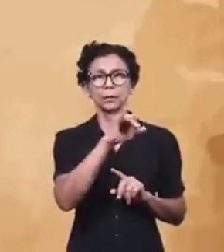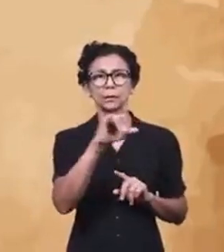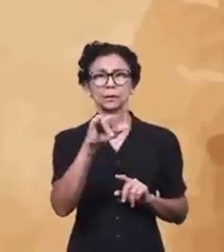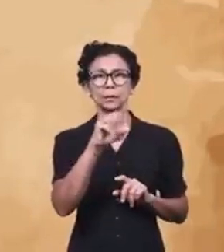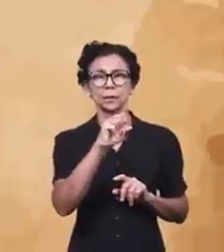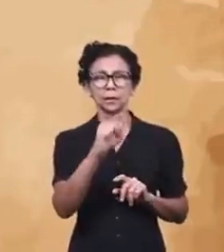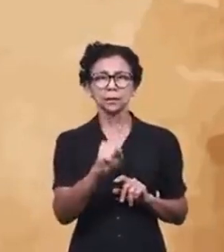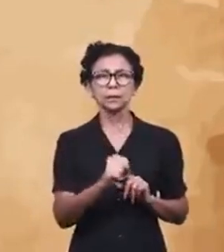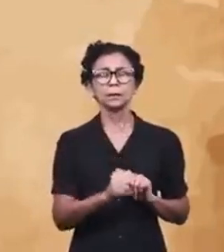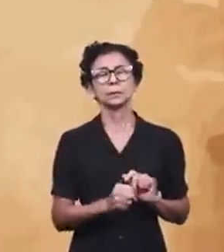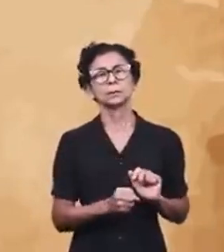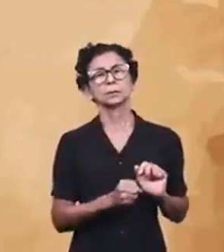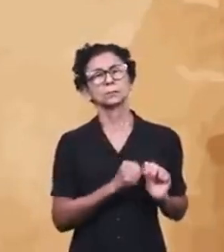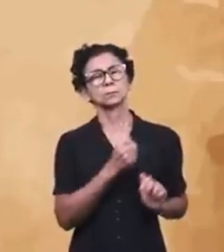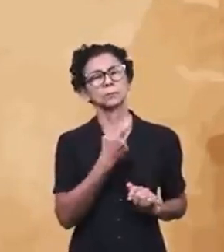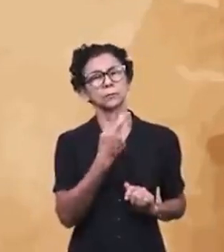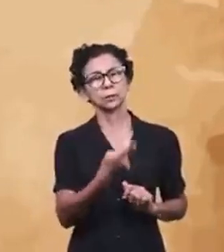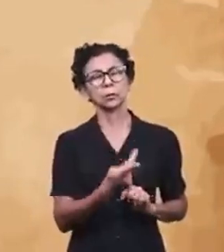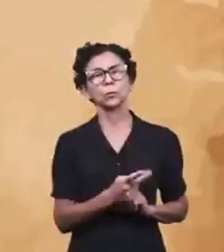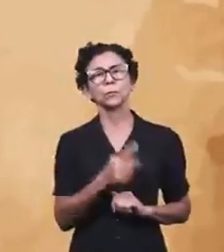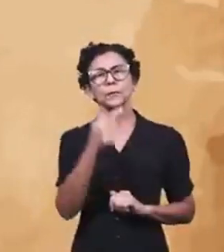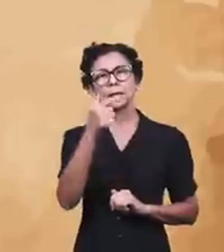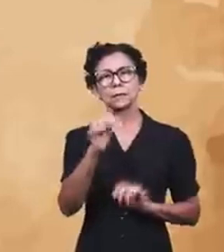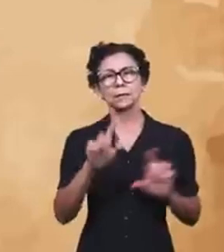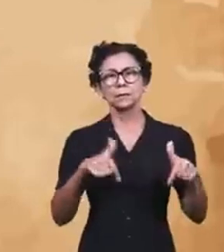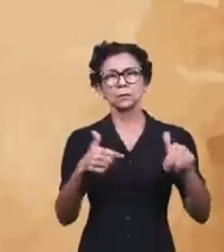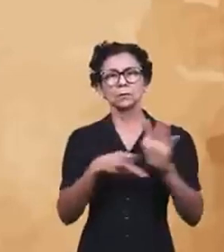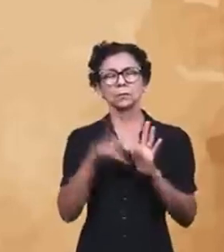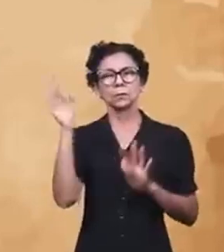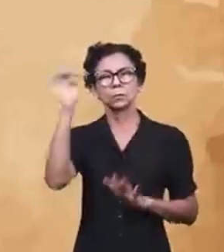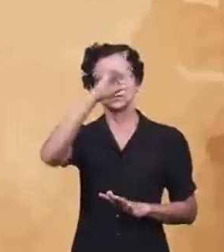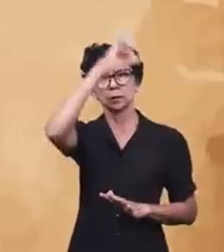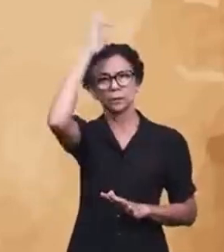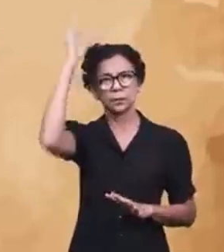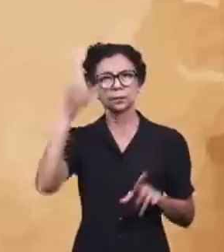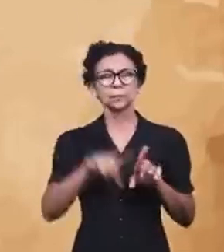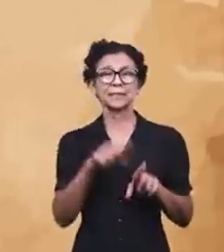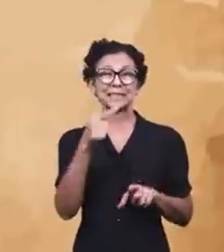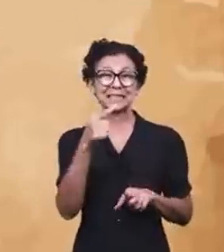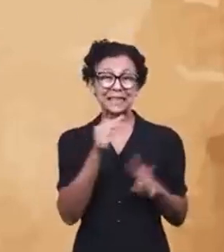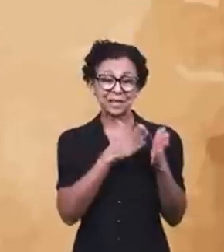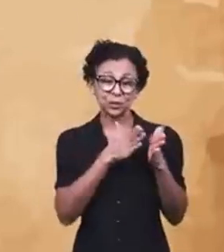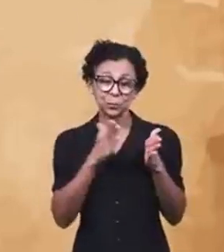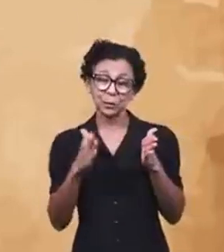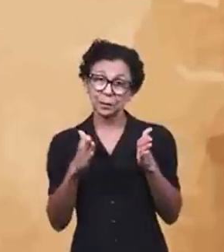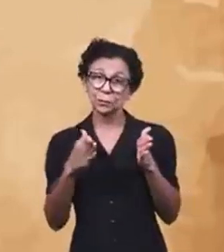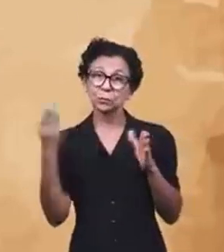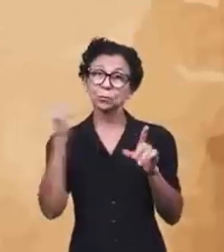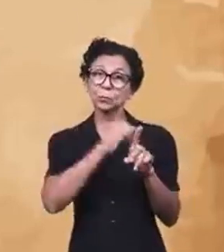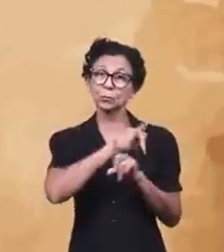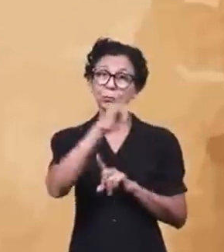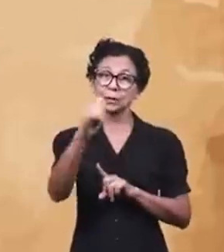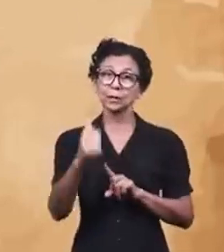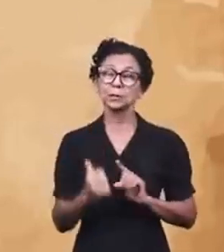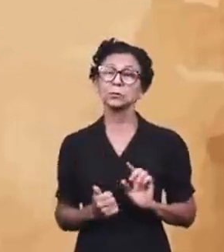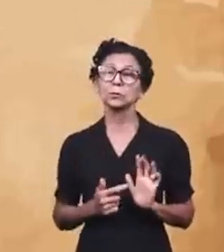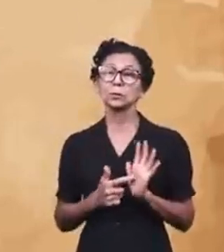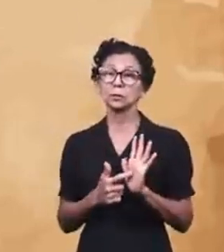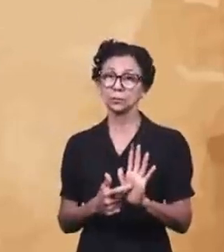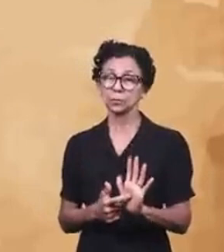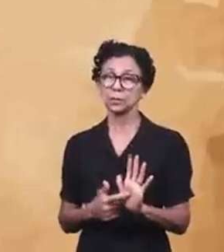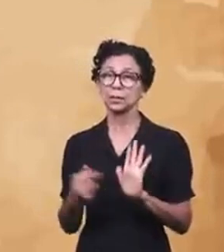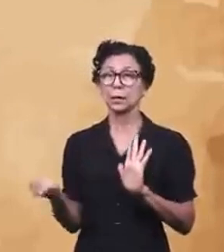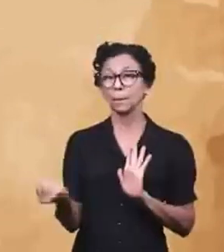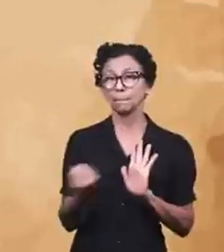Espírito Santo, nos 7 períodos proféticos que marcariam a existência da Igreja fiel de Jesus neste